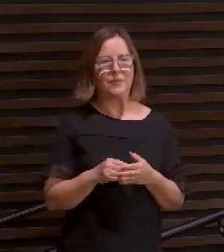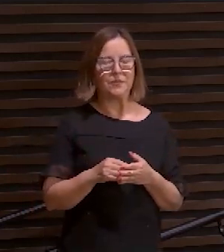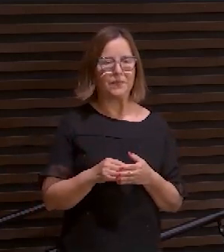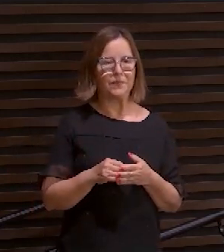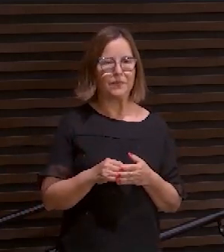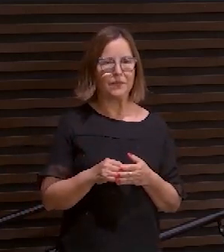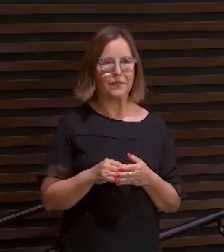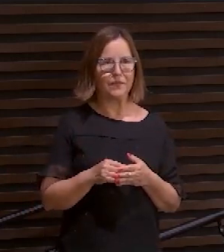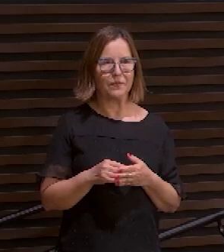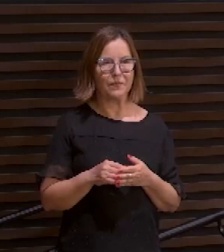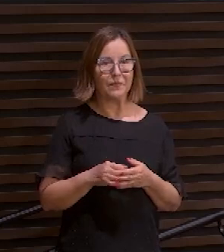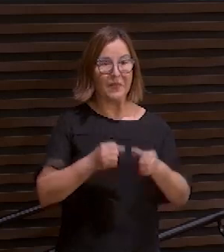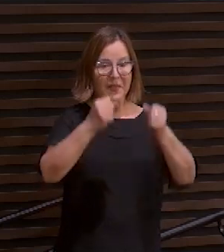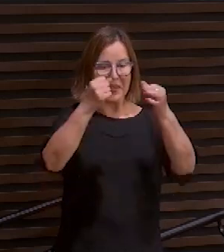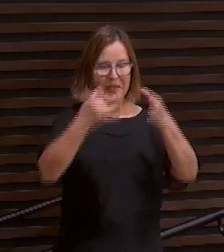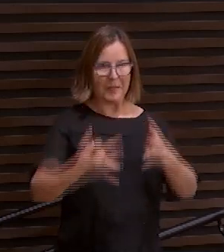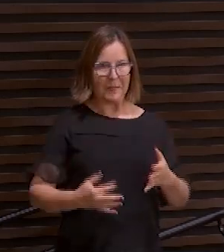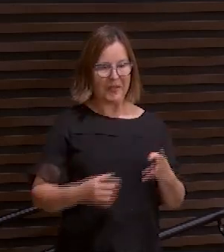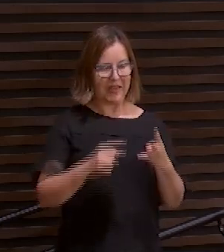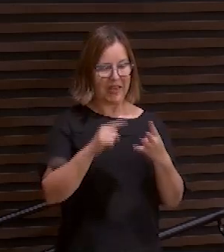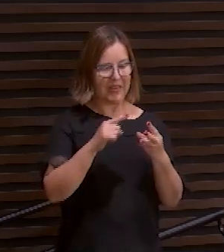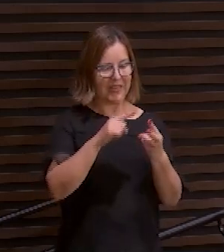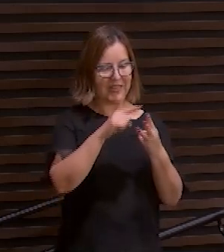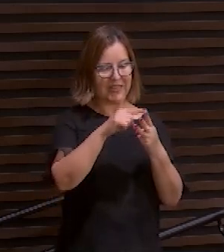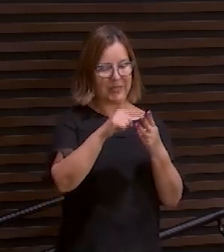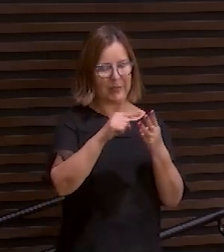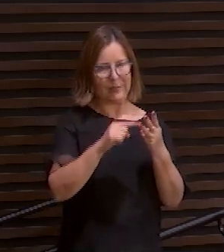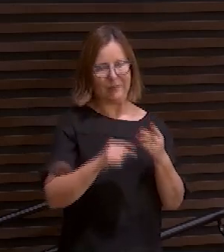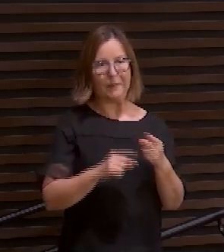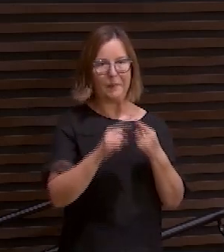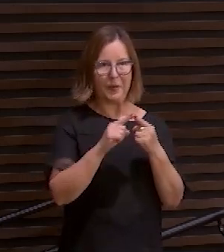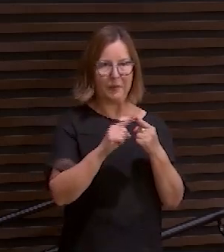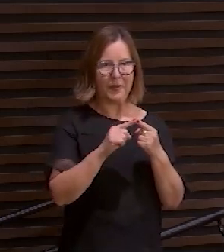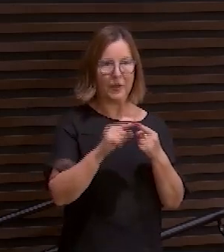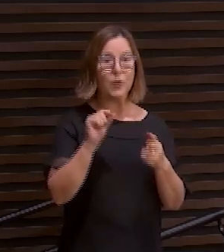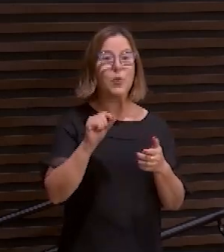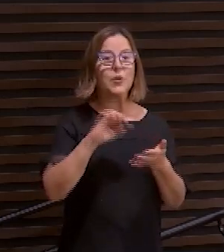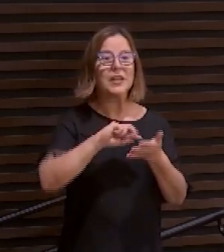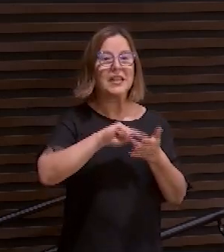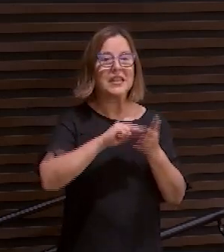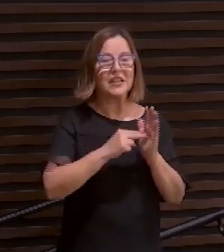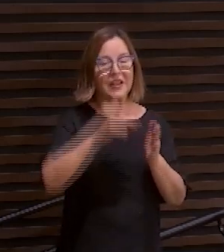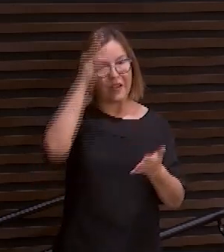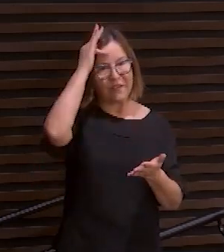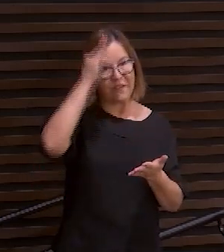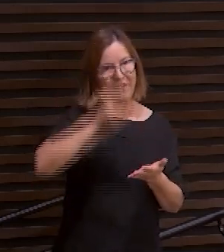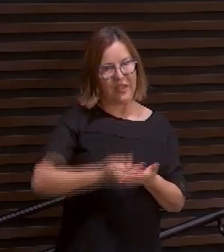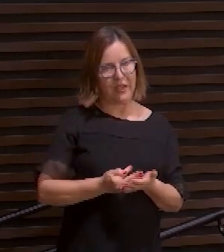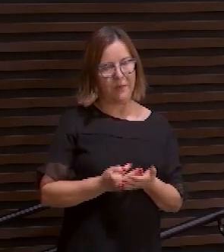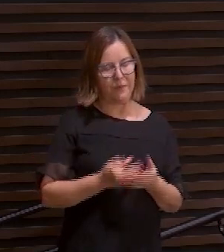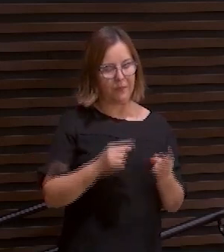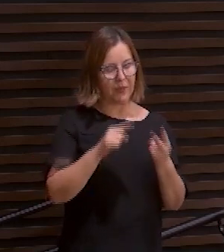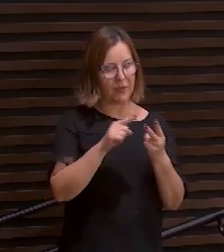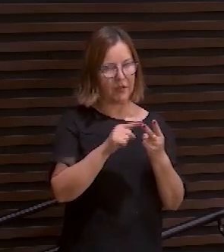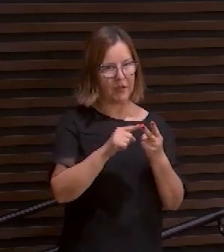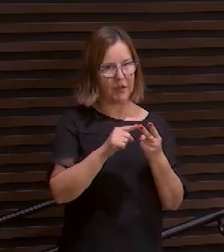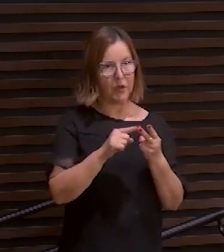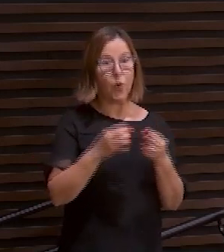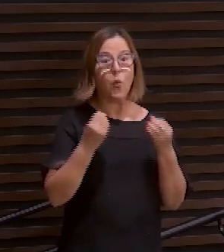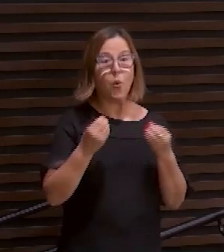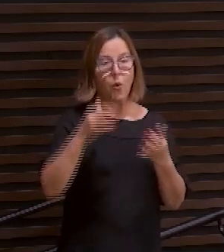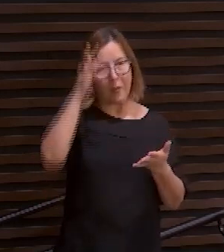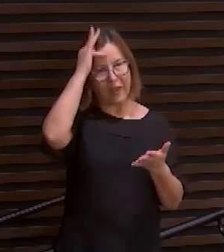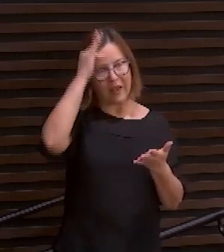aspectos principais. O primeiro é o que é a fé. O segundo é como a